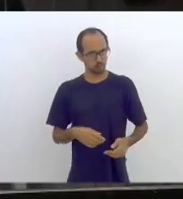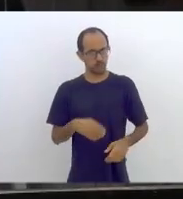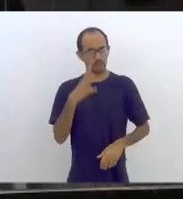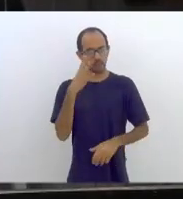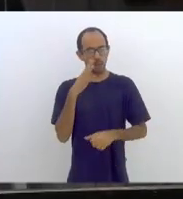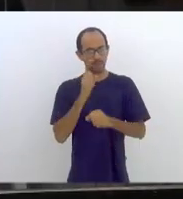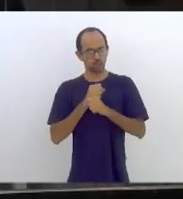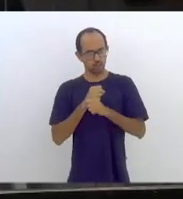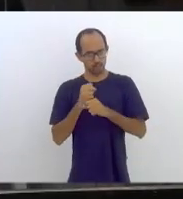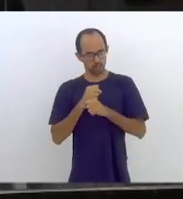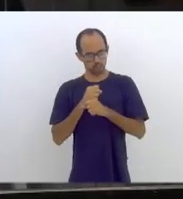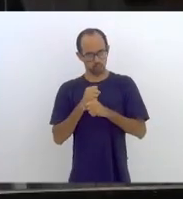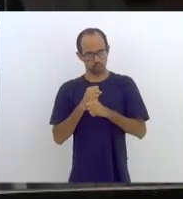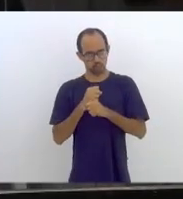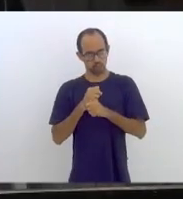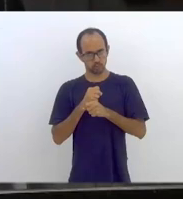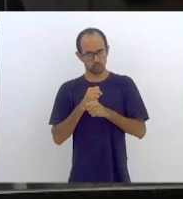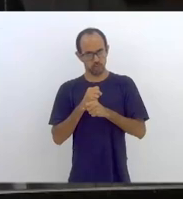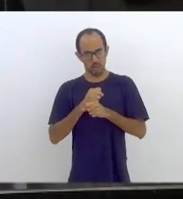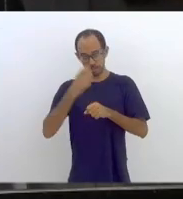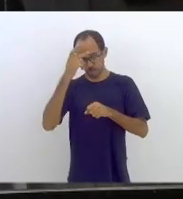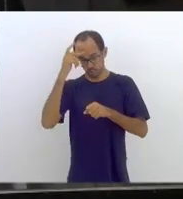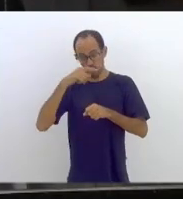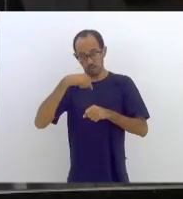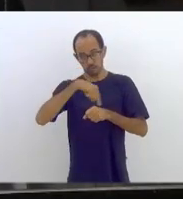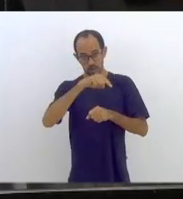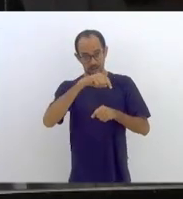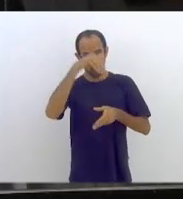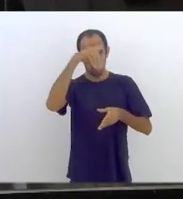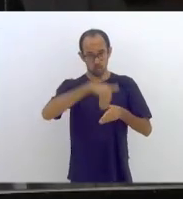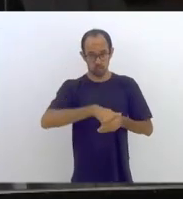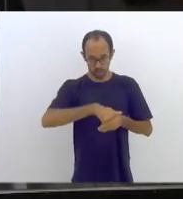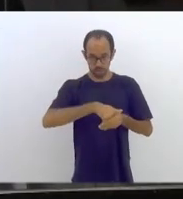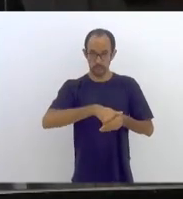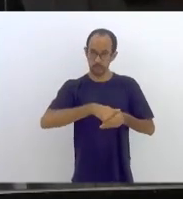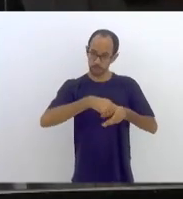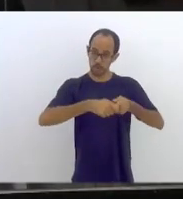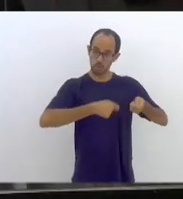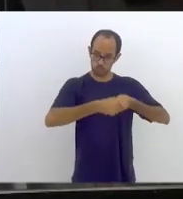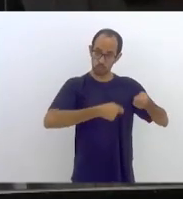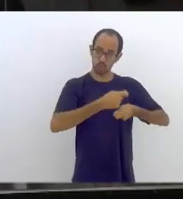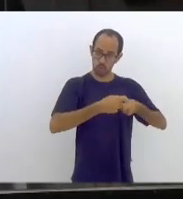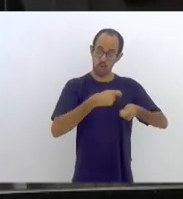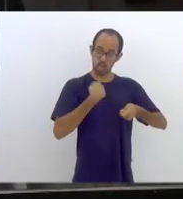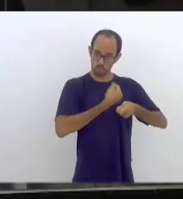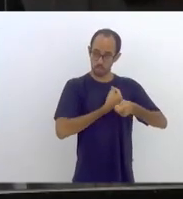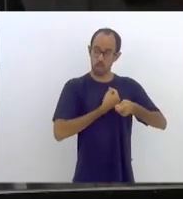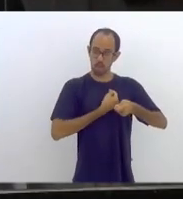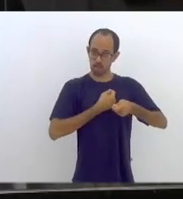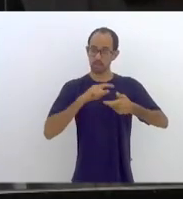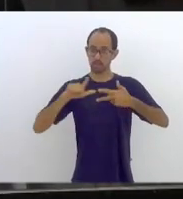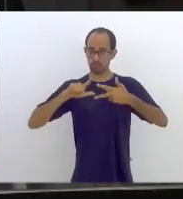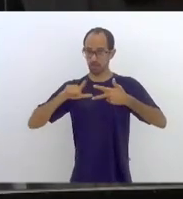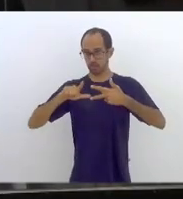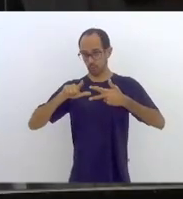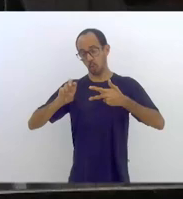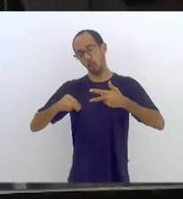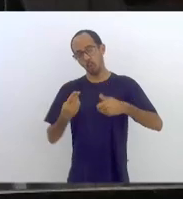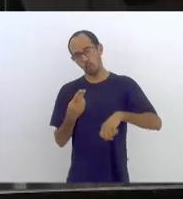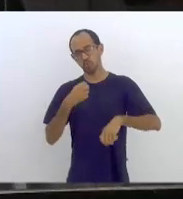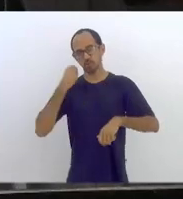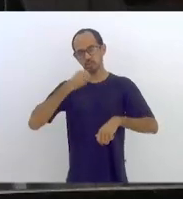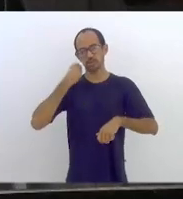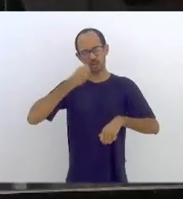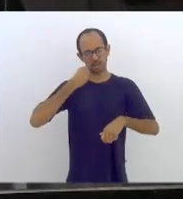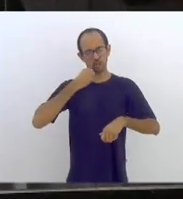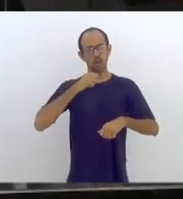anos o eleitor exerce o seu controle sobre nós parlamentares ou no caso de um senador de